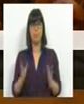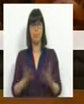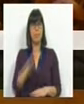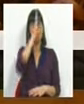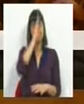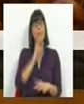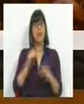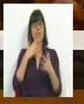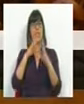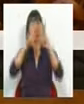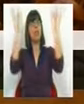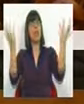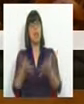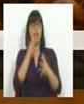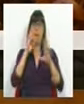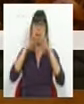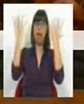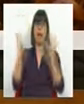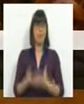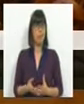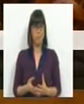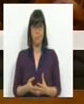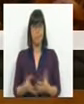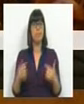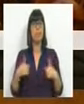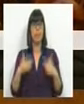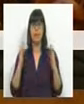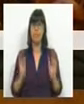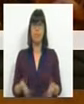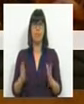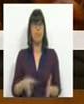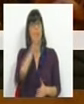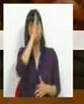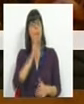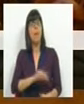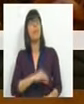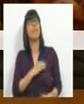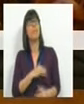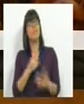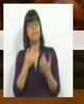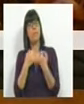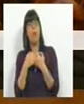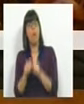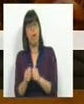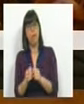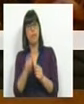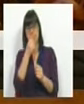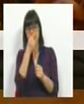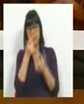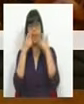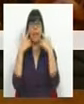um governo de generalidades. Nós não precisávamos de um governo preocupado em esconder